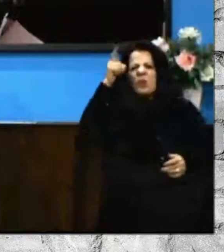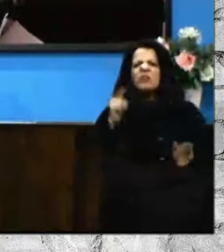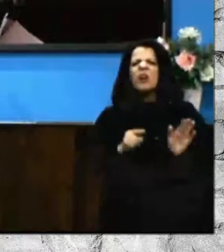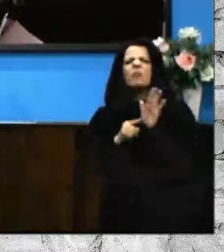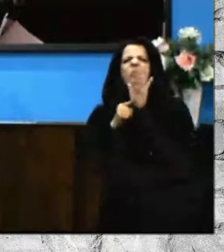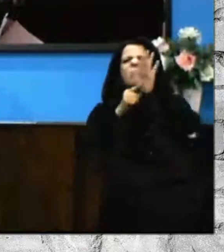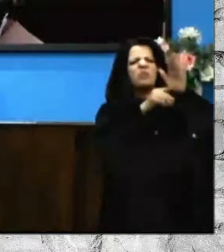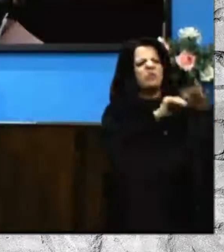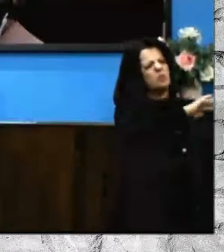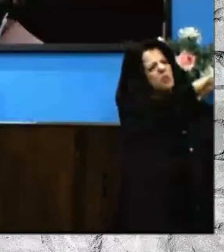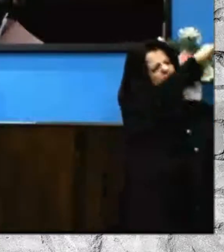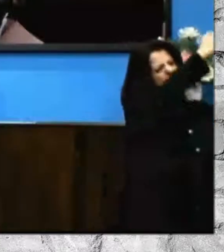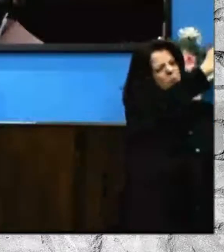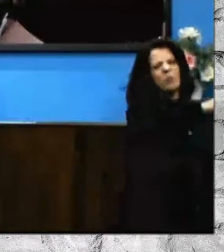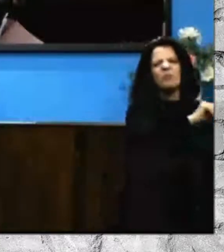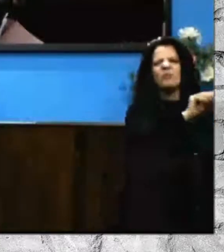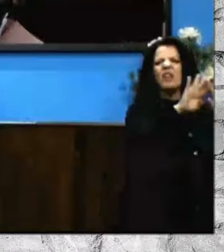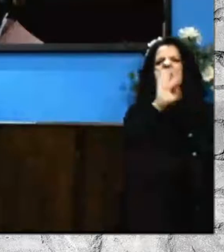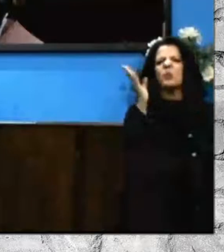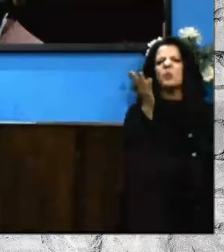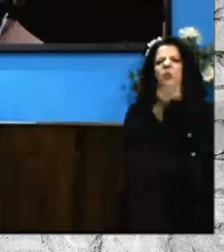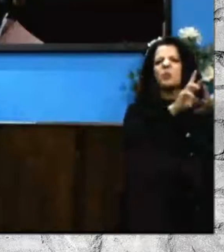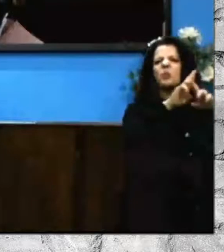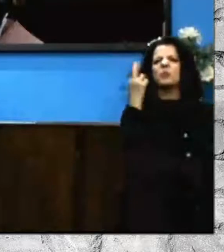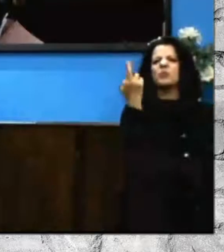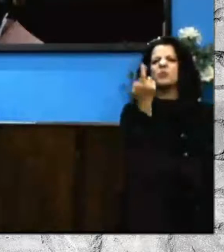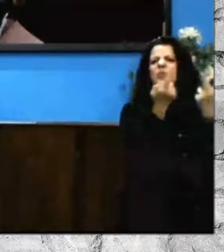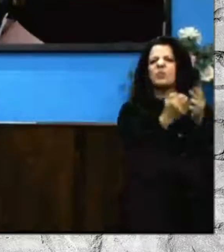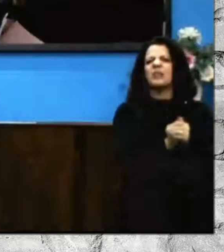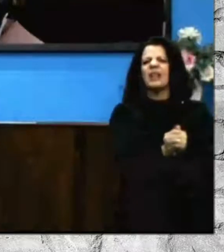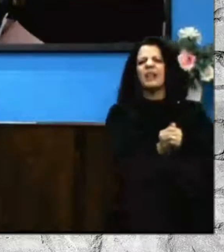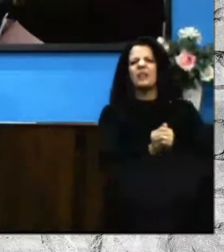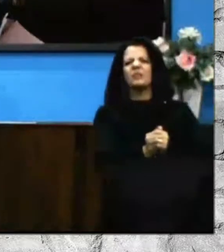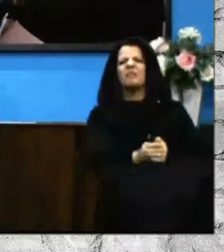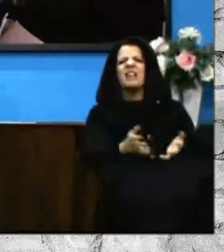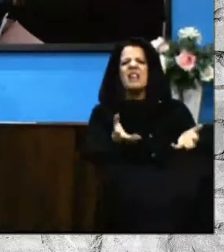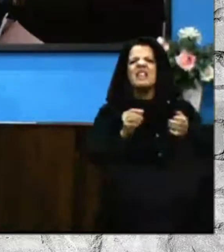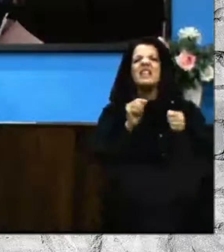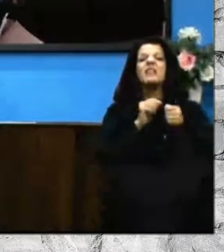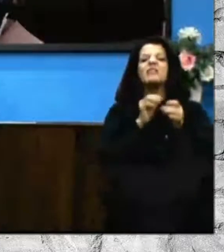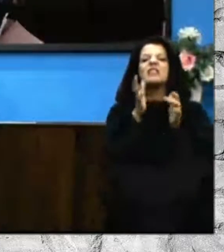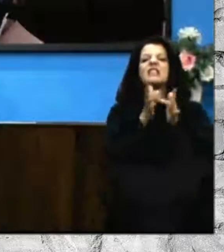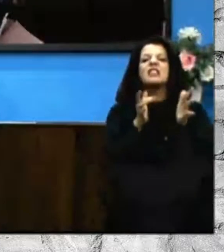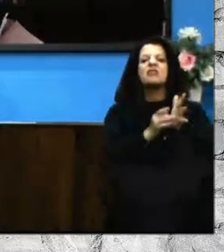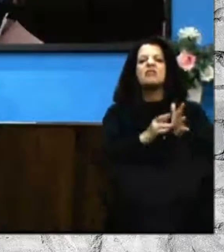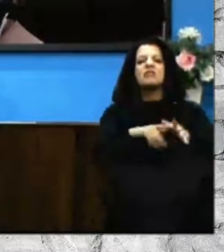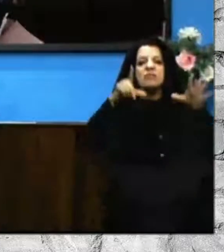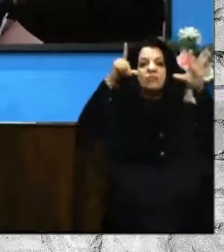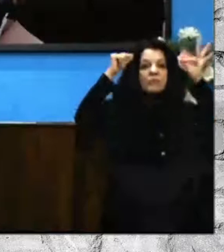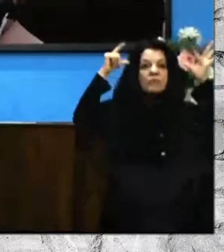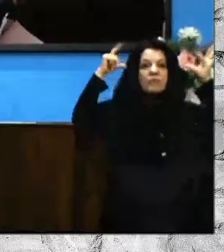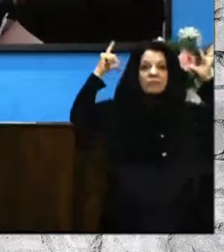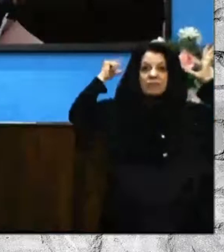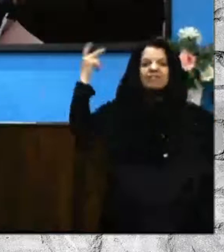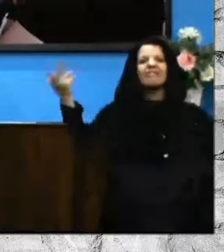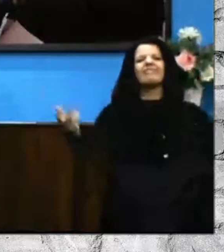mundo, prometendo-lhe toda a autoridade. O diabo queria fazer de Jesus o novo César. O poder de Roma estaria em suas mãos, seu povo